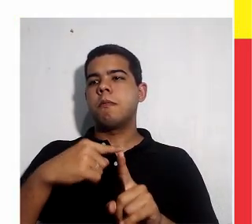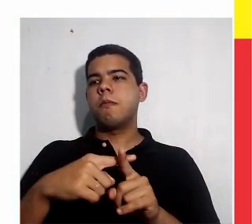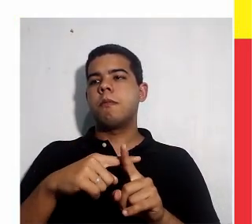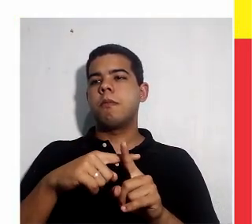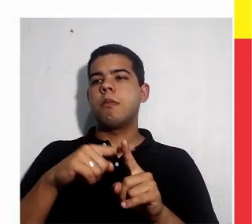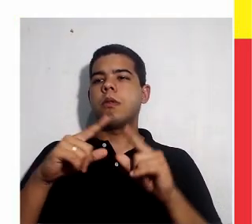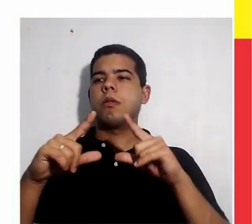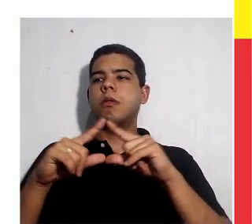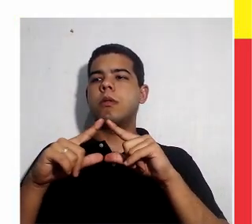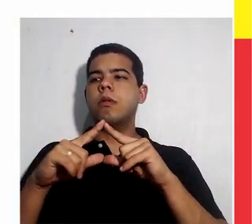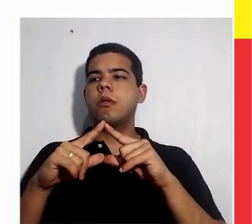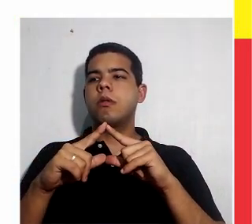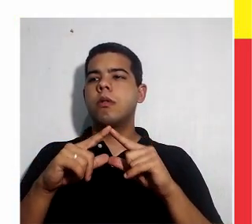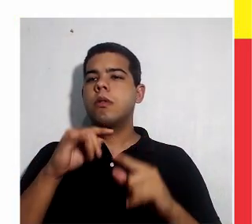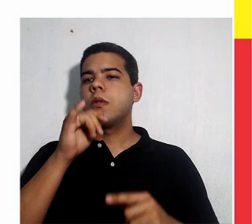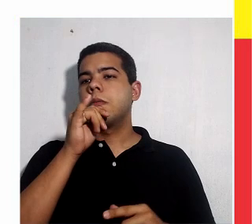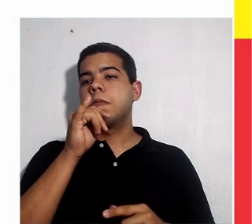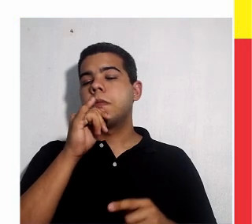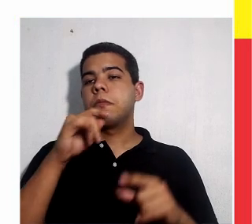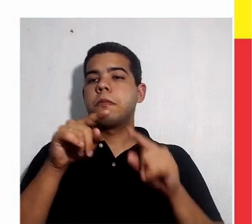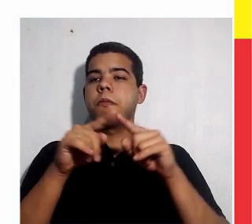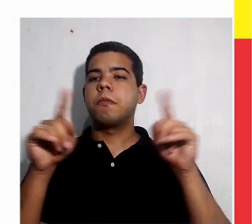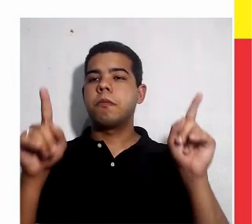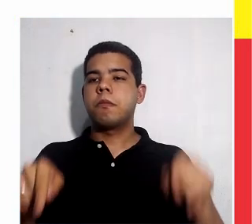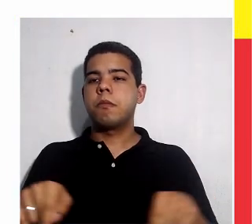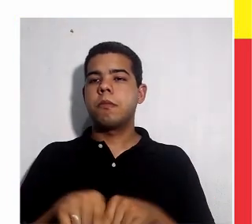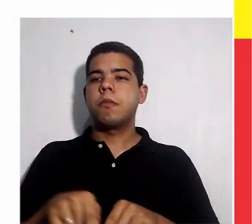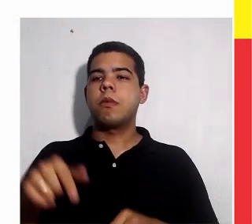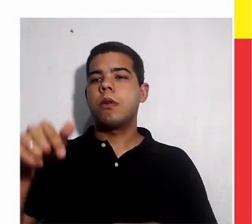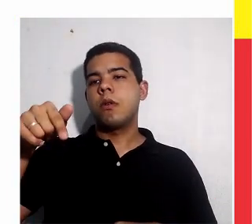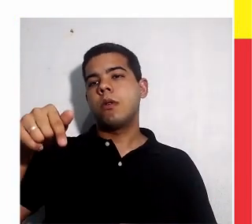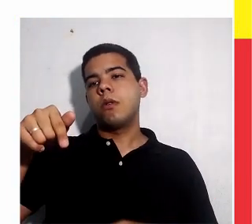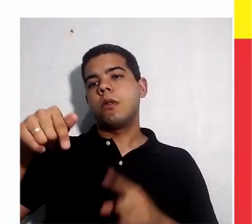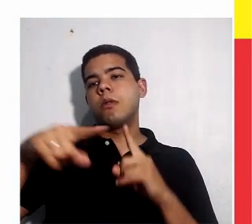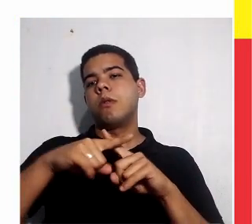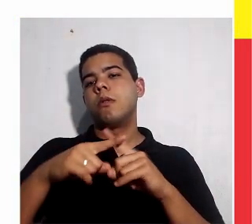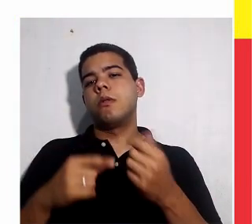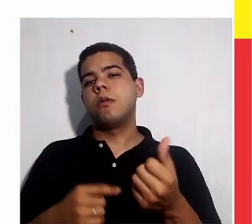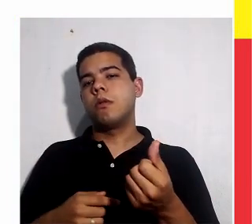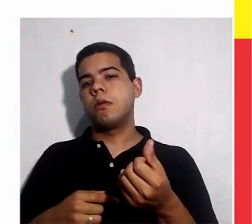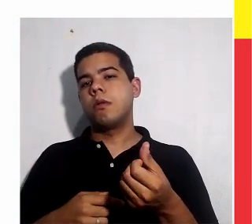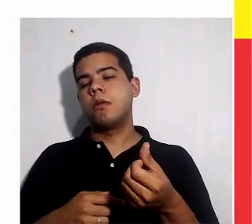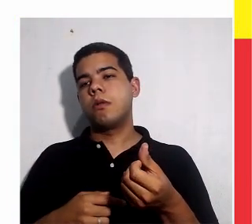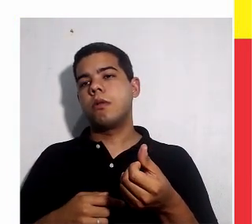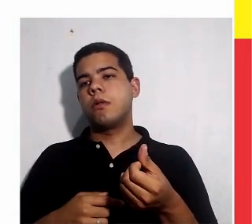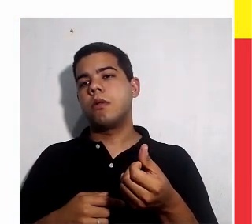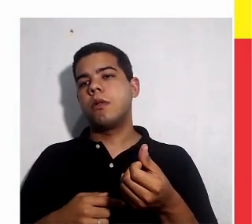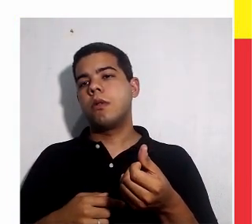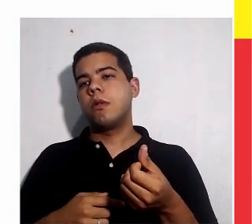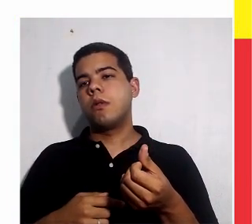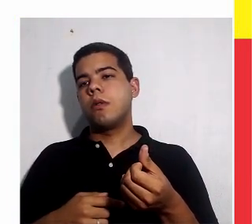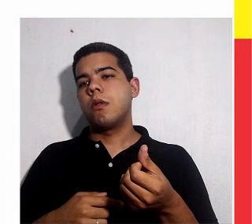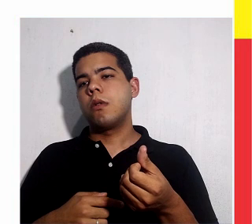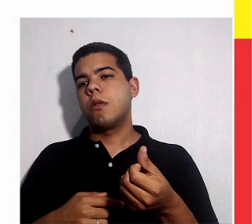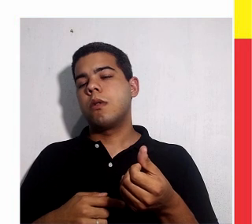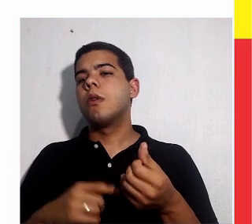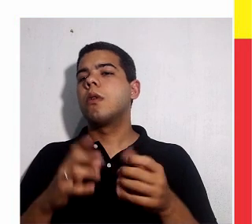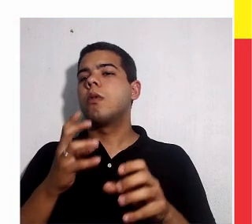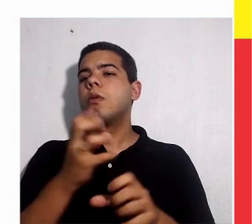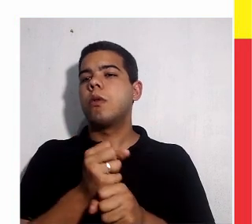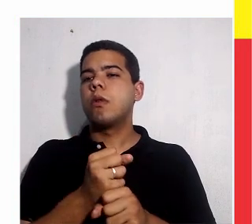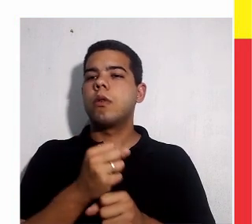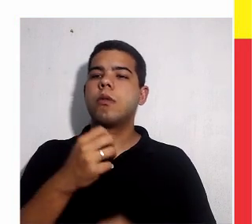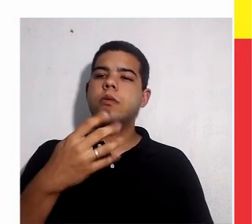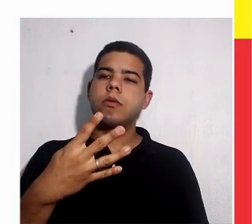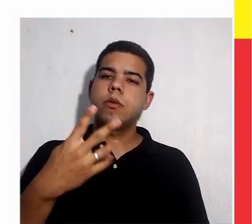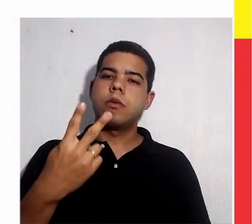a área do triângulo. A área do retângulo vai ser 7 metros vezes 6 metros. A área